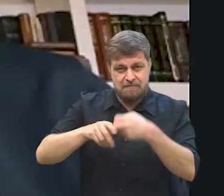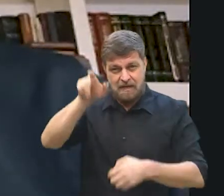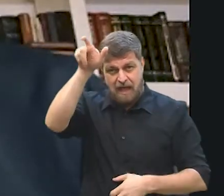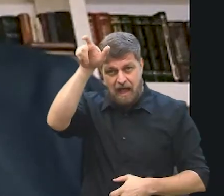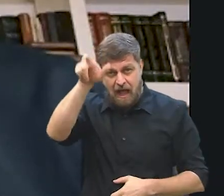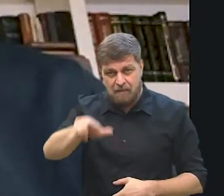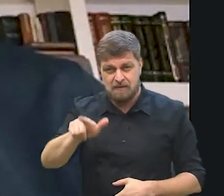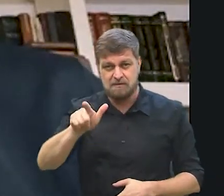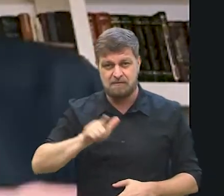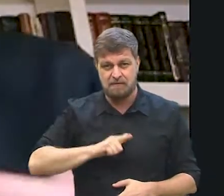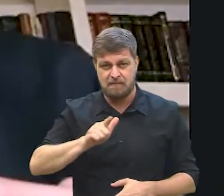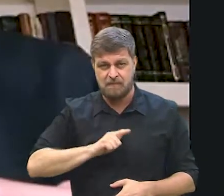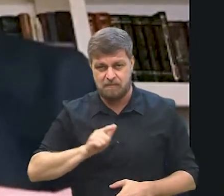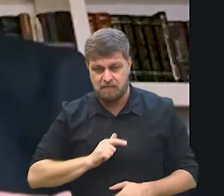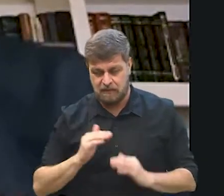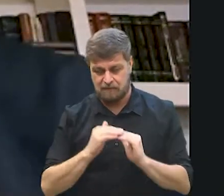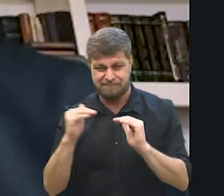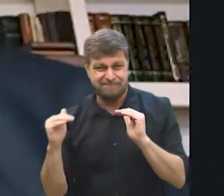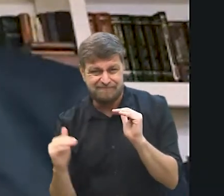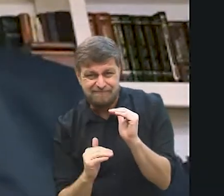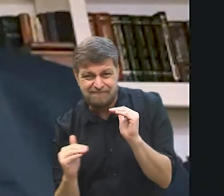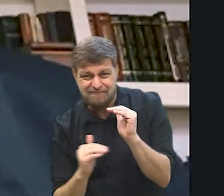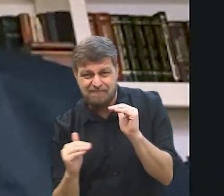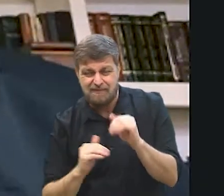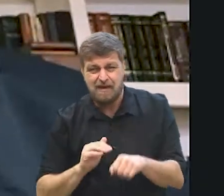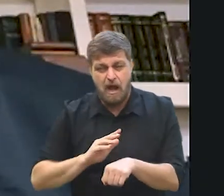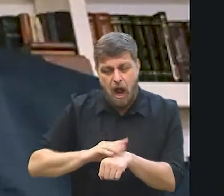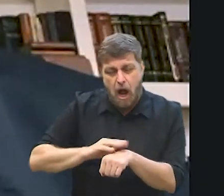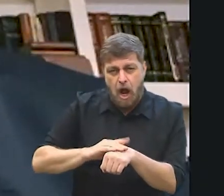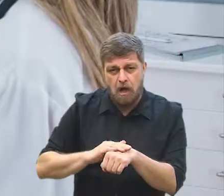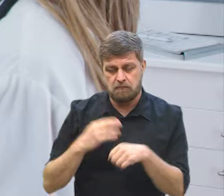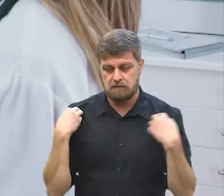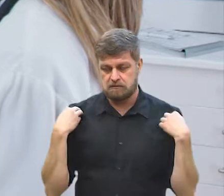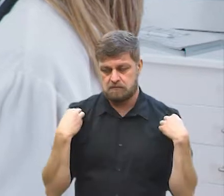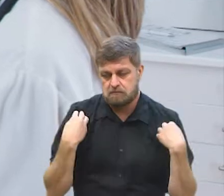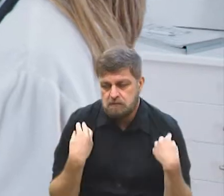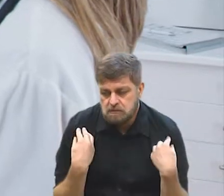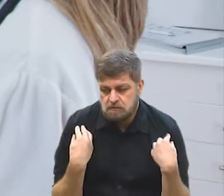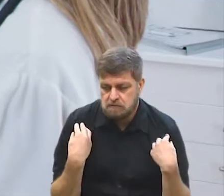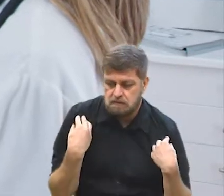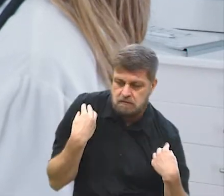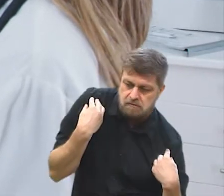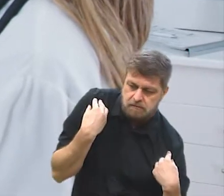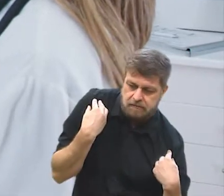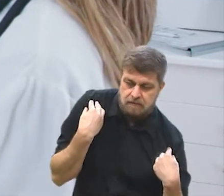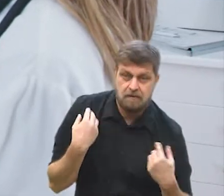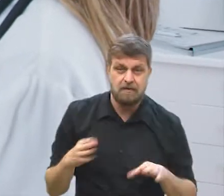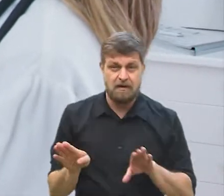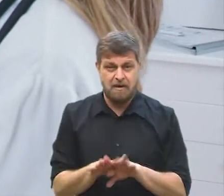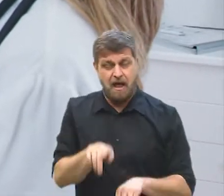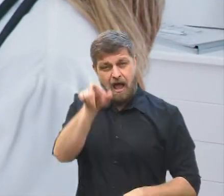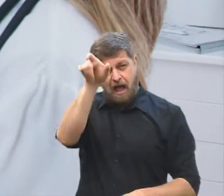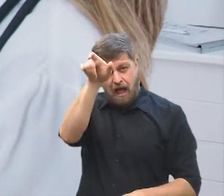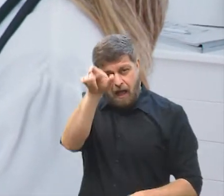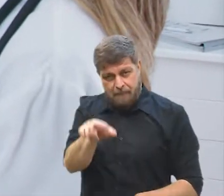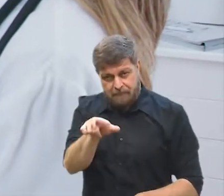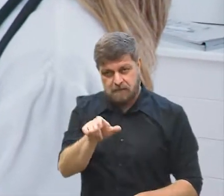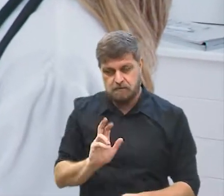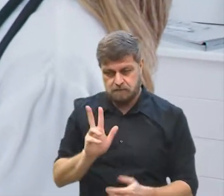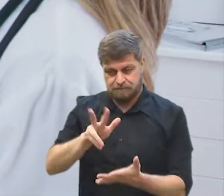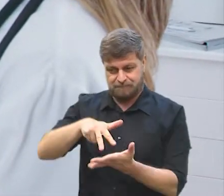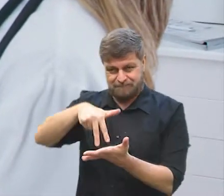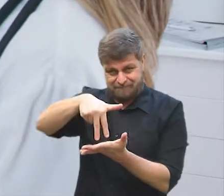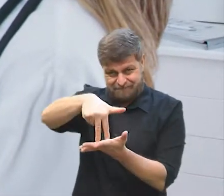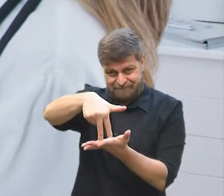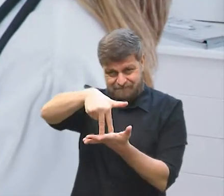a pessoa a ficar mais vulnerável aos problemas de postura. Mas, geralmente, a pessoa, o ser humano,